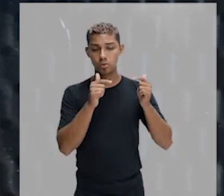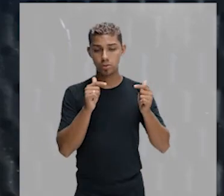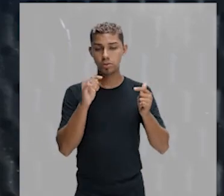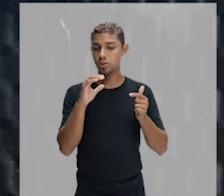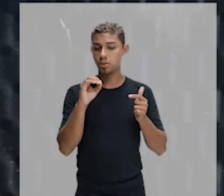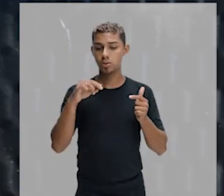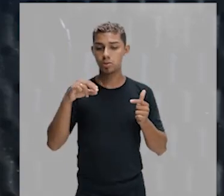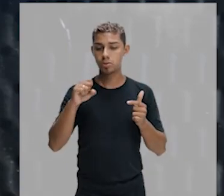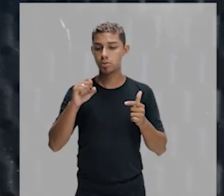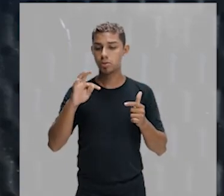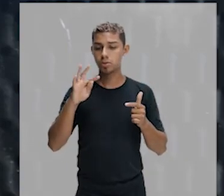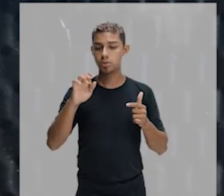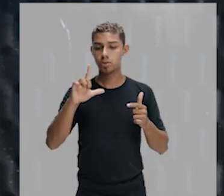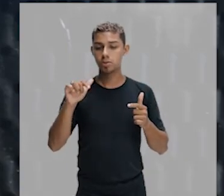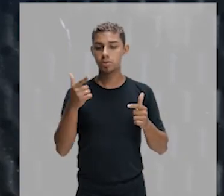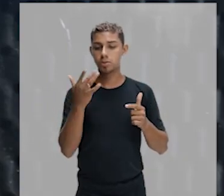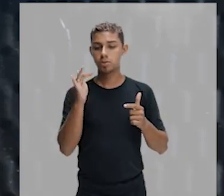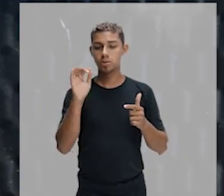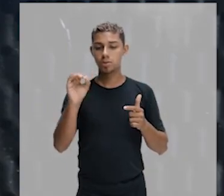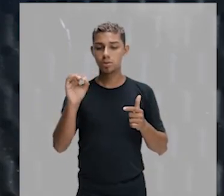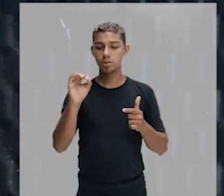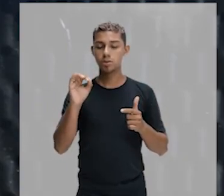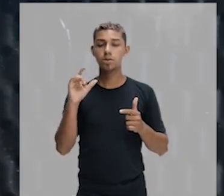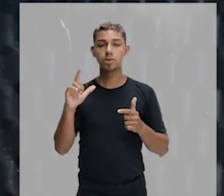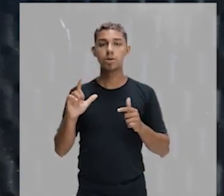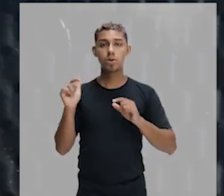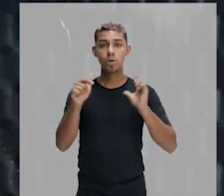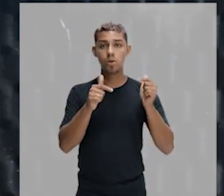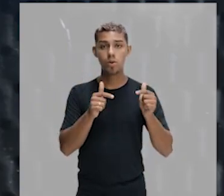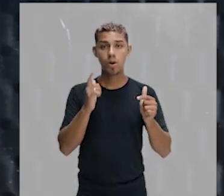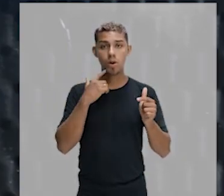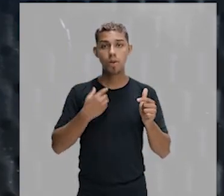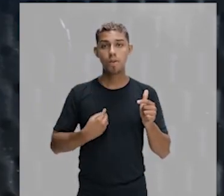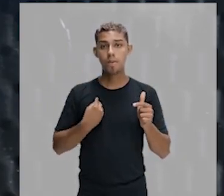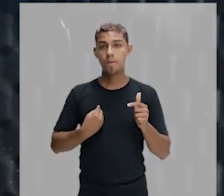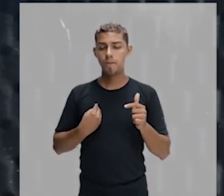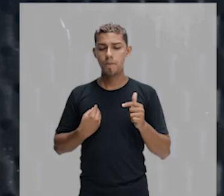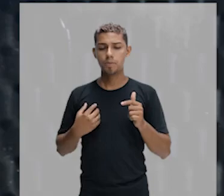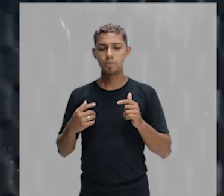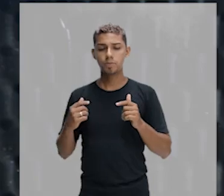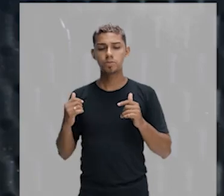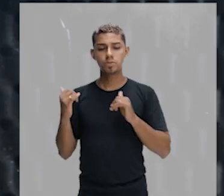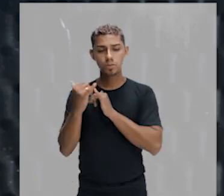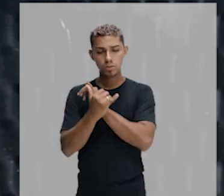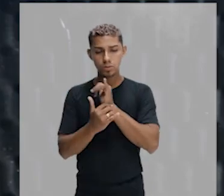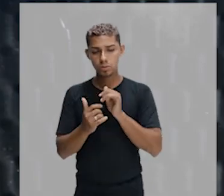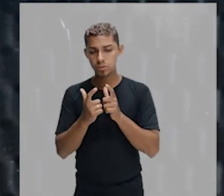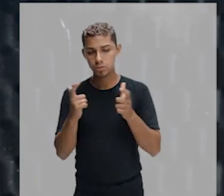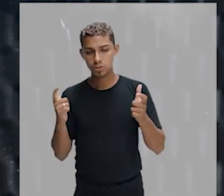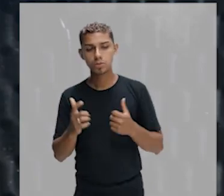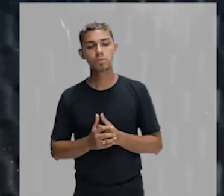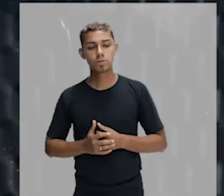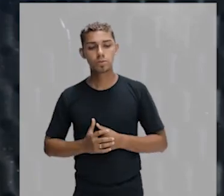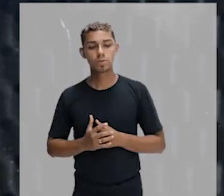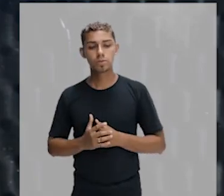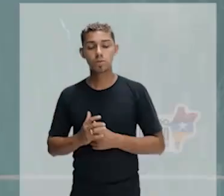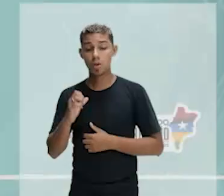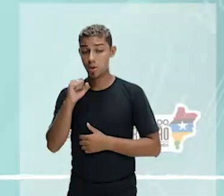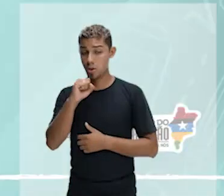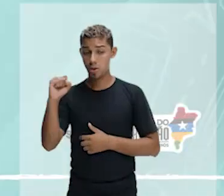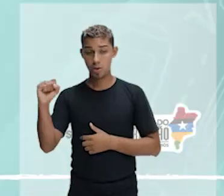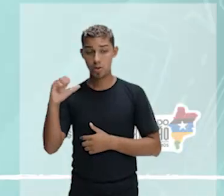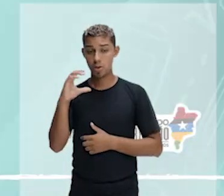constelações, ok? E essas outras constelações também trazendo uma gama de informação muito grande, ok? Dentre as